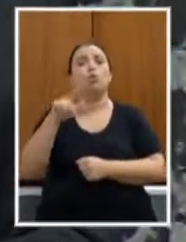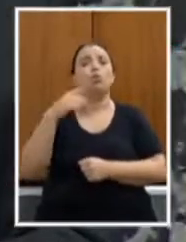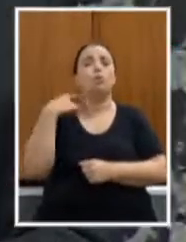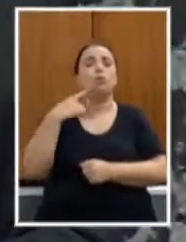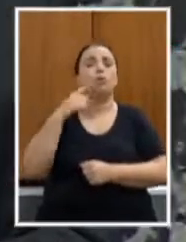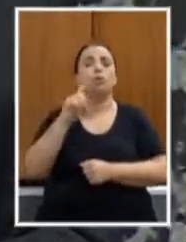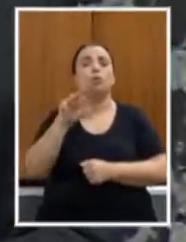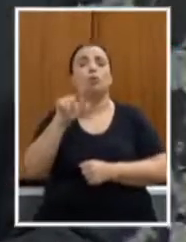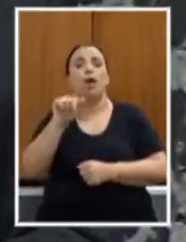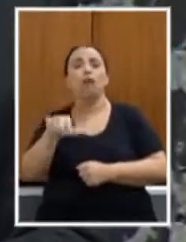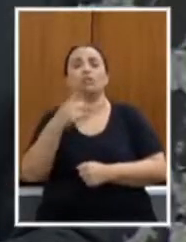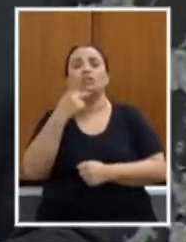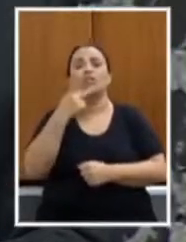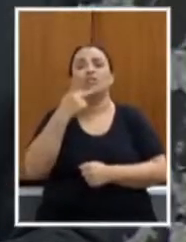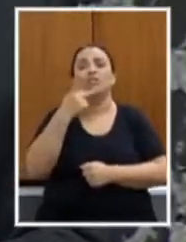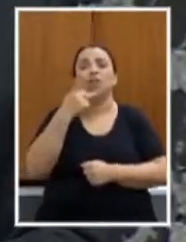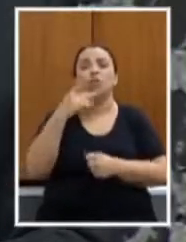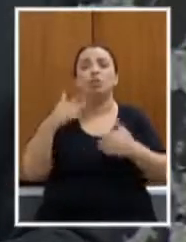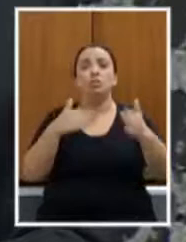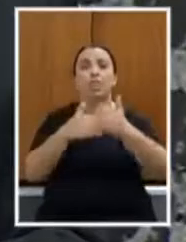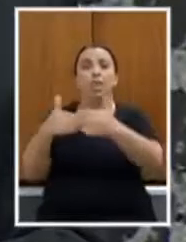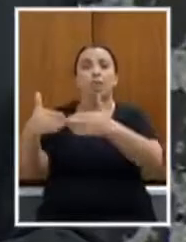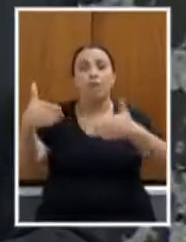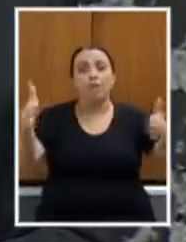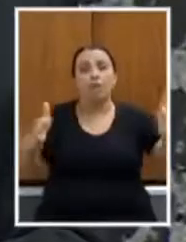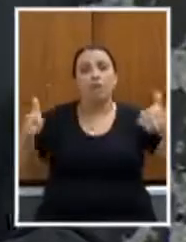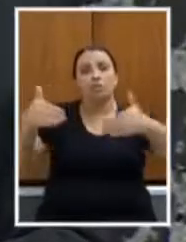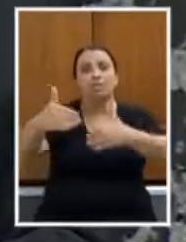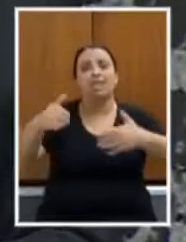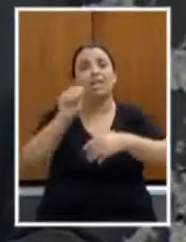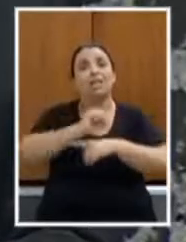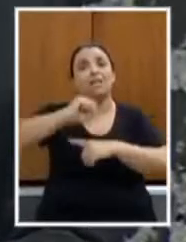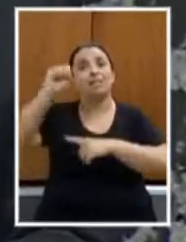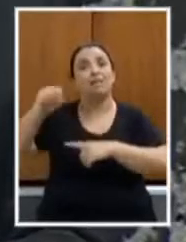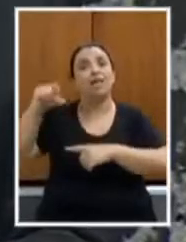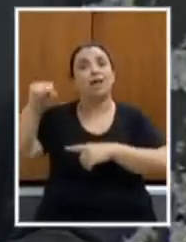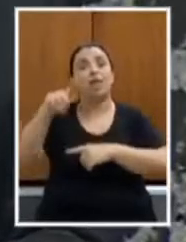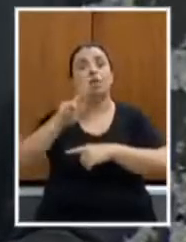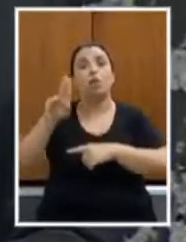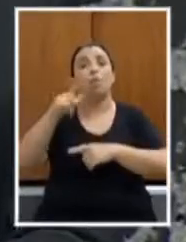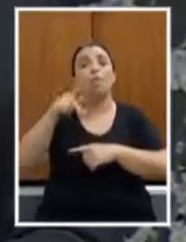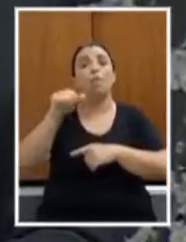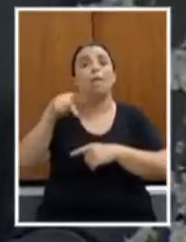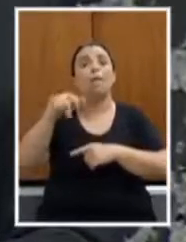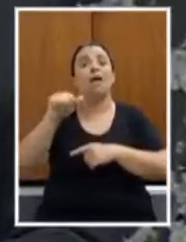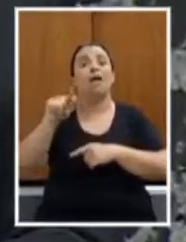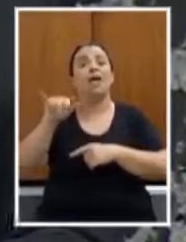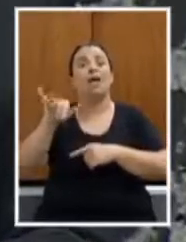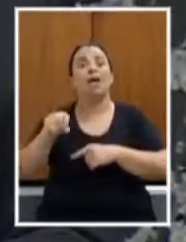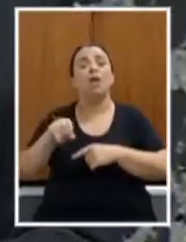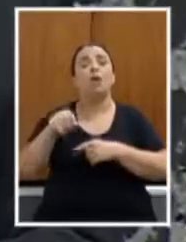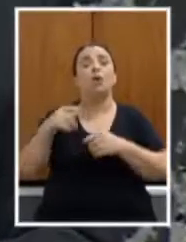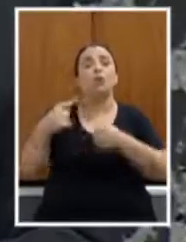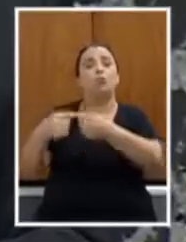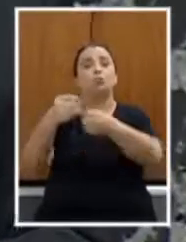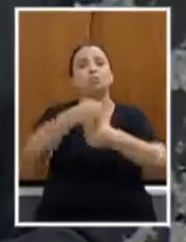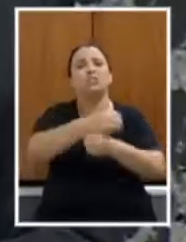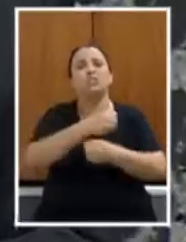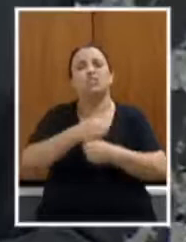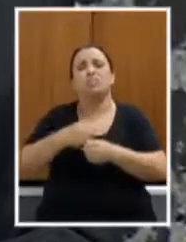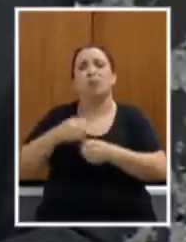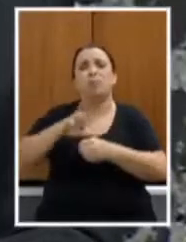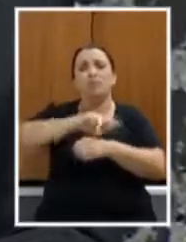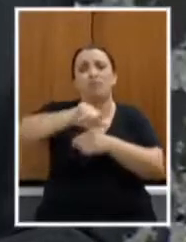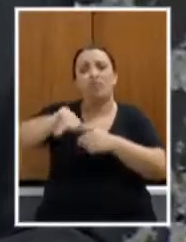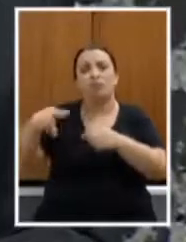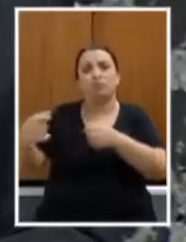alteração dos limites da área do Parque Estadual da Serra do Papagaio, localizado nos municípios de Airuoca, Lagoa, Baipendi, Itamonte e